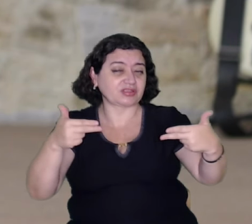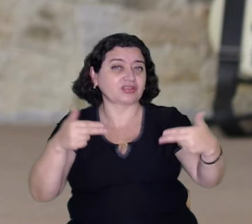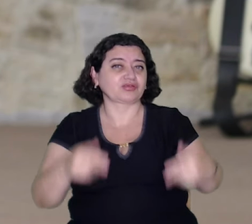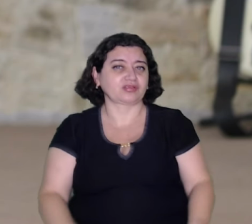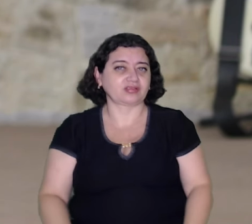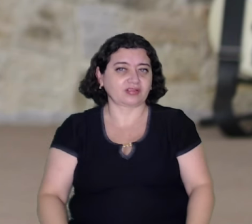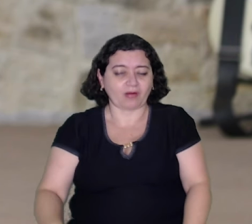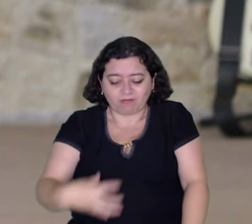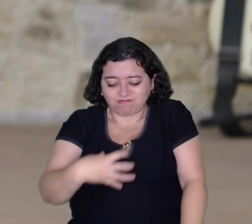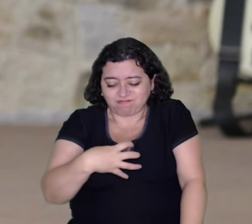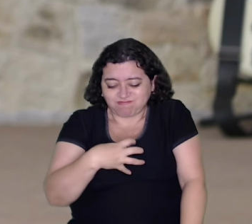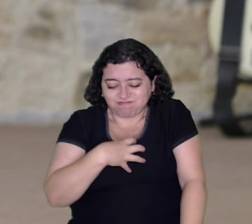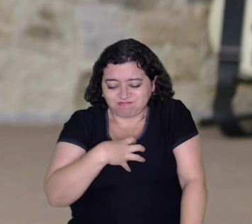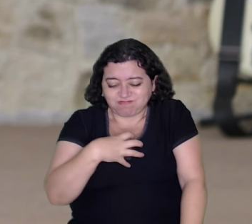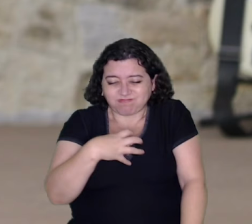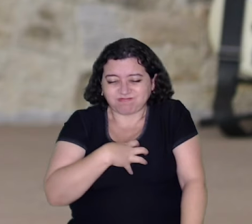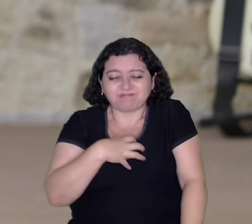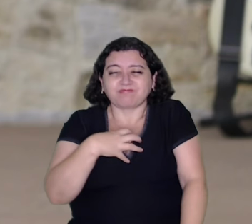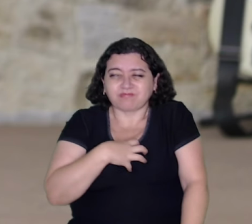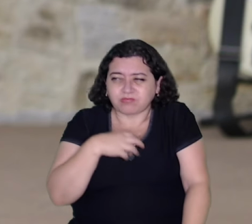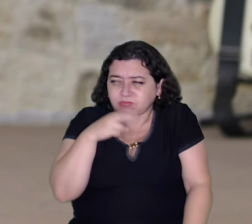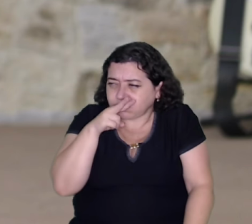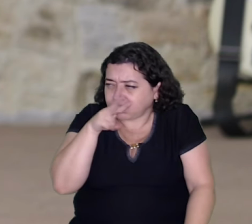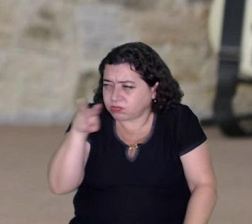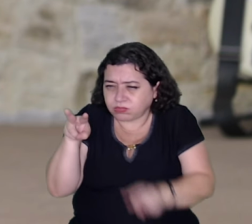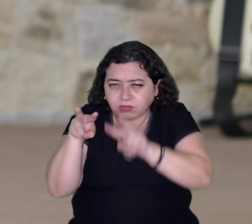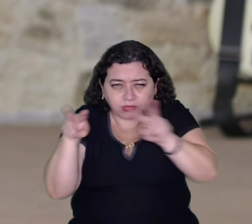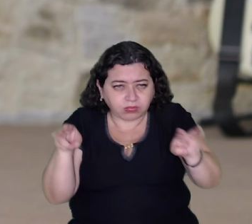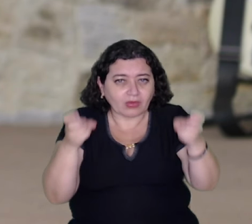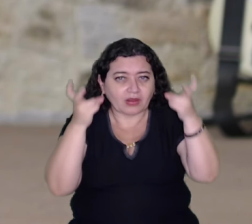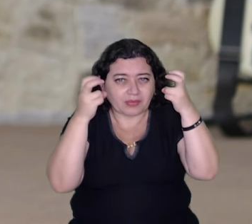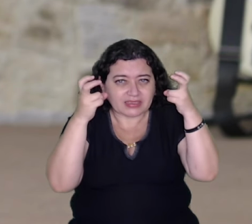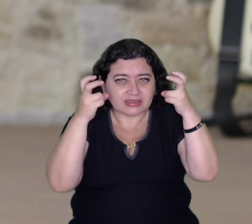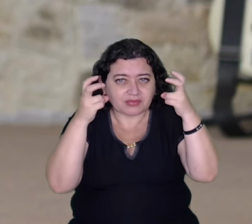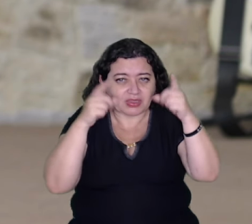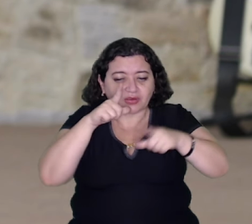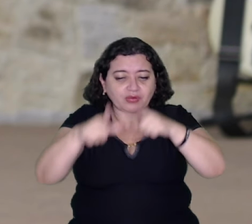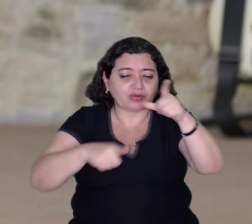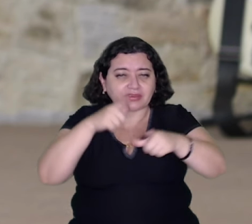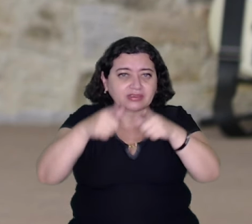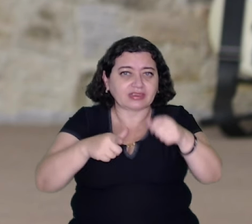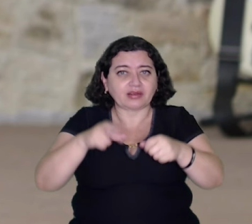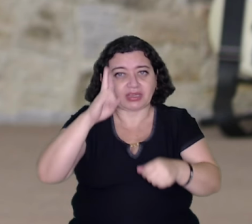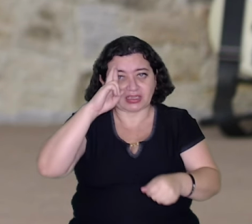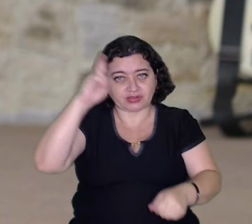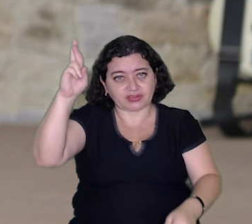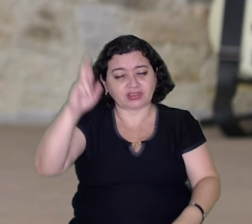essa sensibilidade de perceber o trabalhar do Senhor.